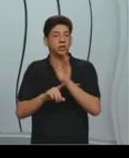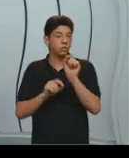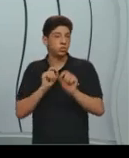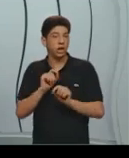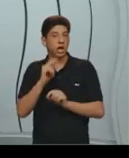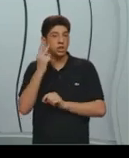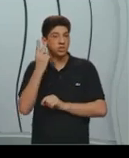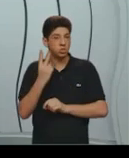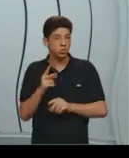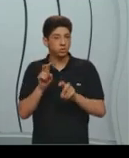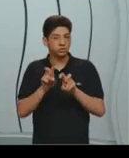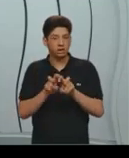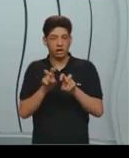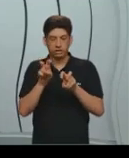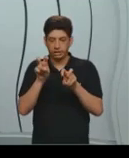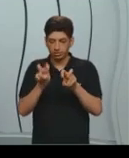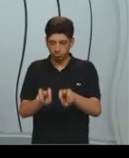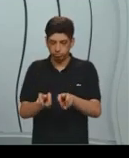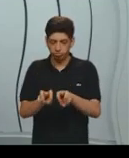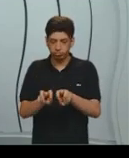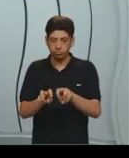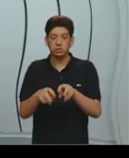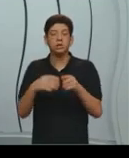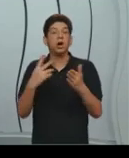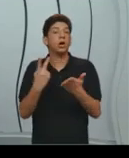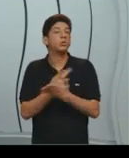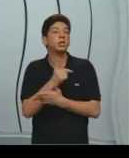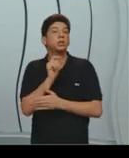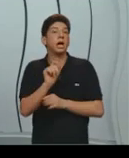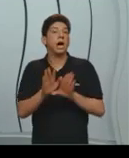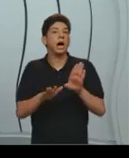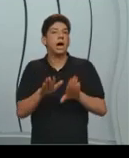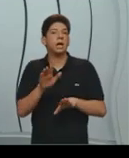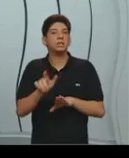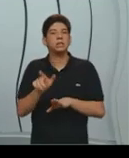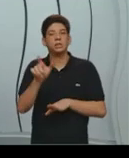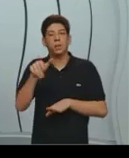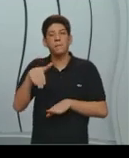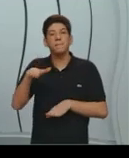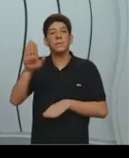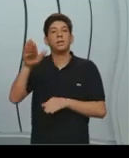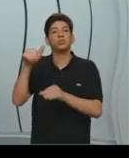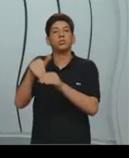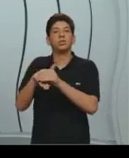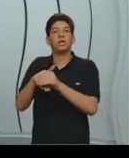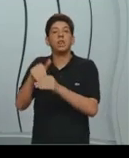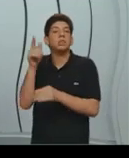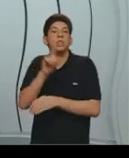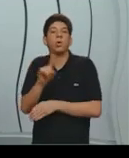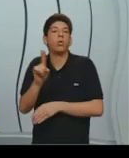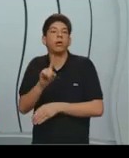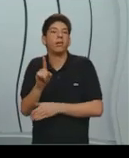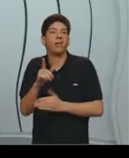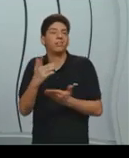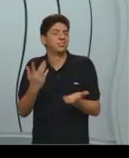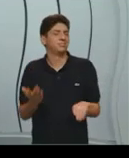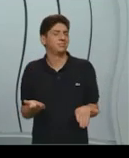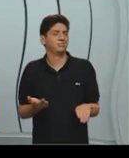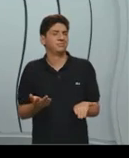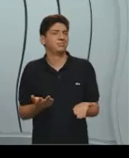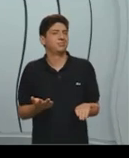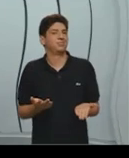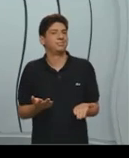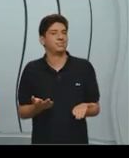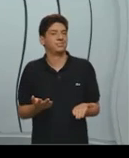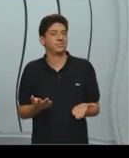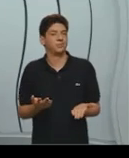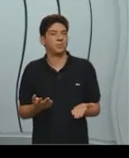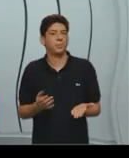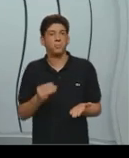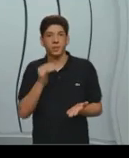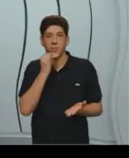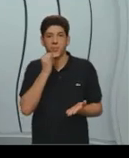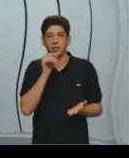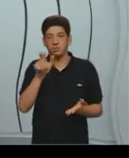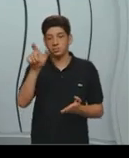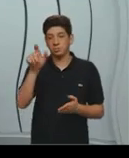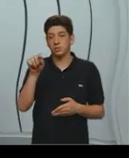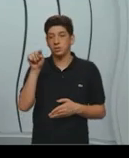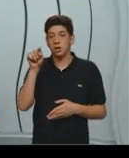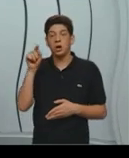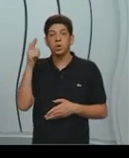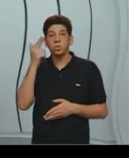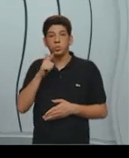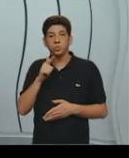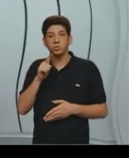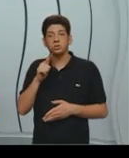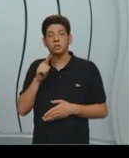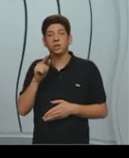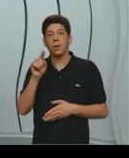acontecer? Pode ser que o candidato mais votado não ganhe a eleição. E aí o que acontece? O candidato ele conseguiu 1.500 votos, ele não